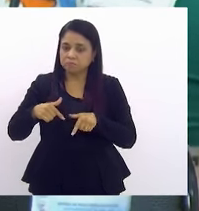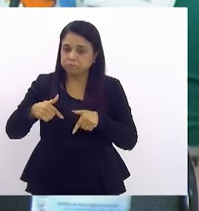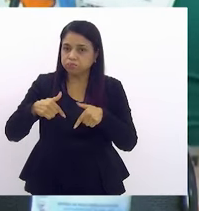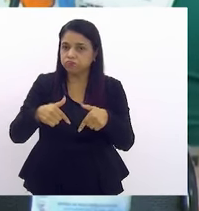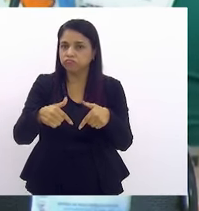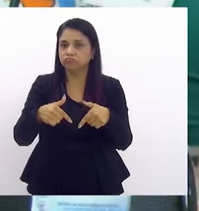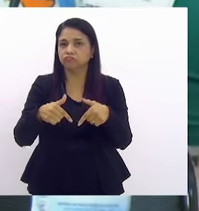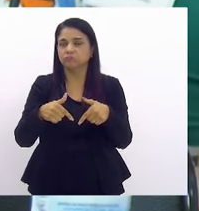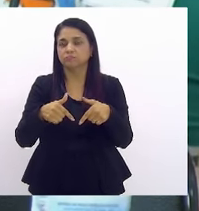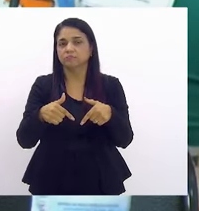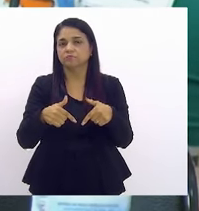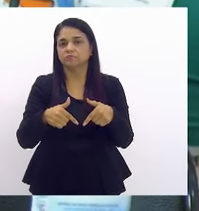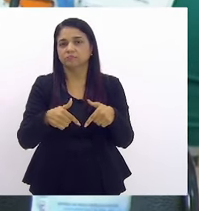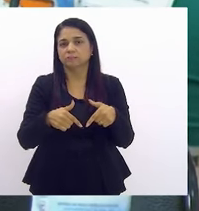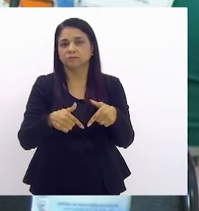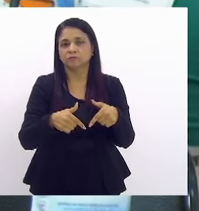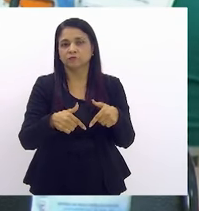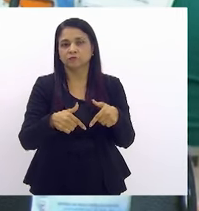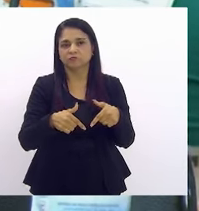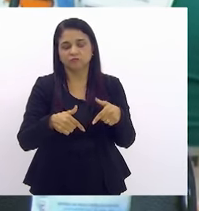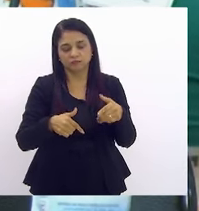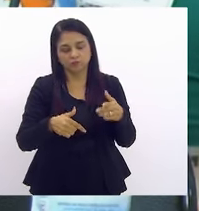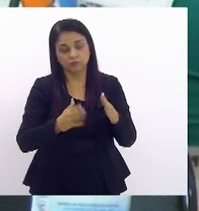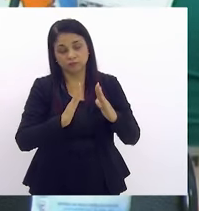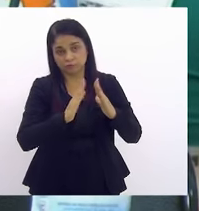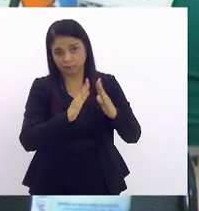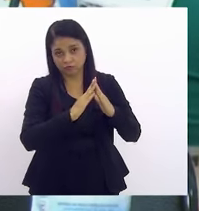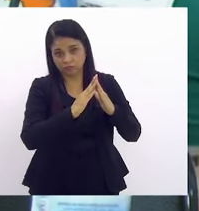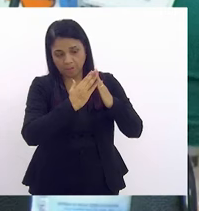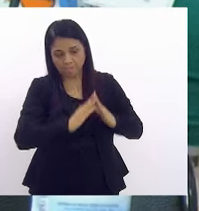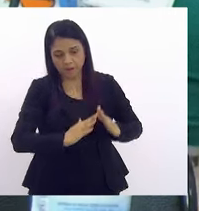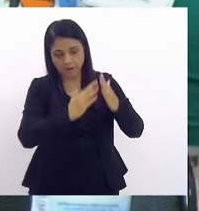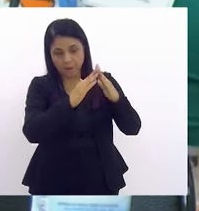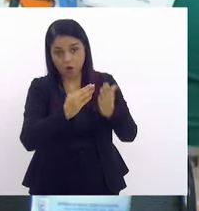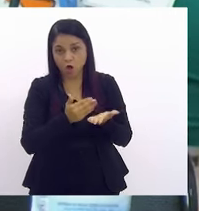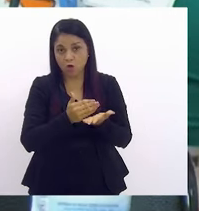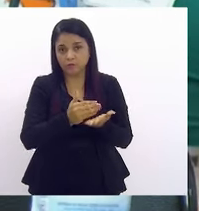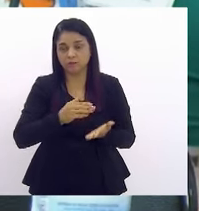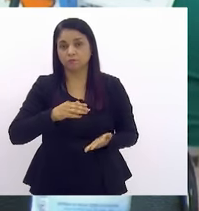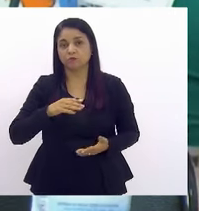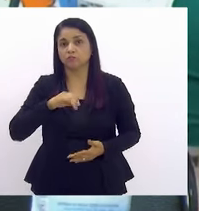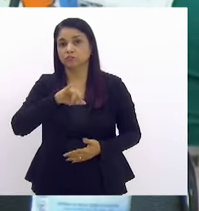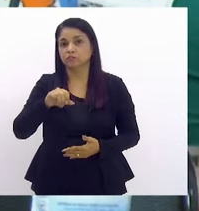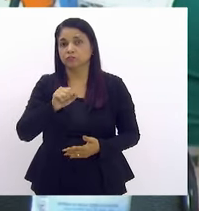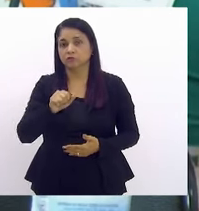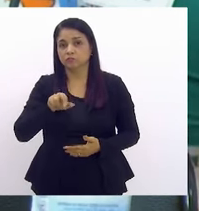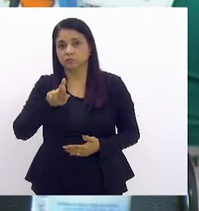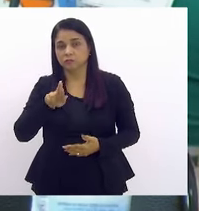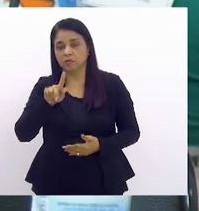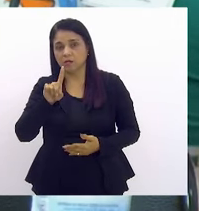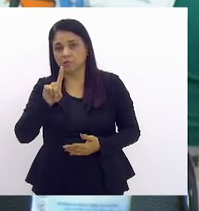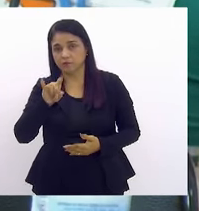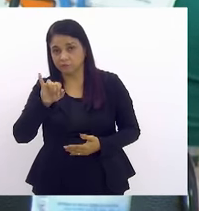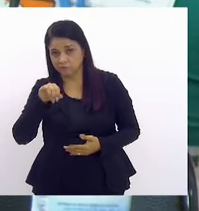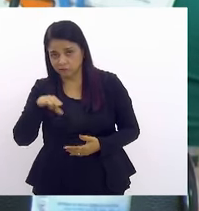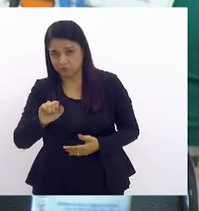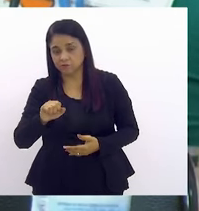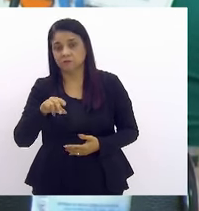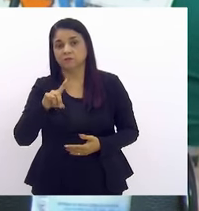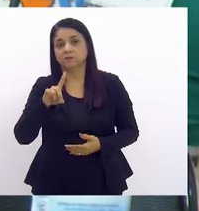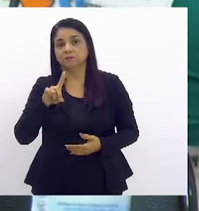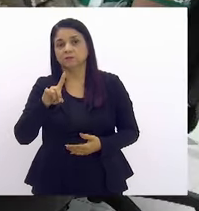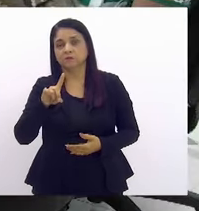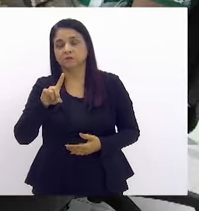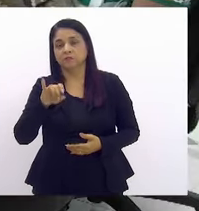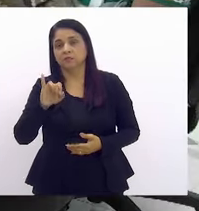de remoção das faixas marginais de proteção da Lagoa, começando por Jardim Interlagos, me dá os processos parte. Já foram abertos. Então,